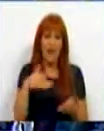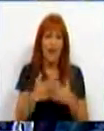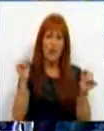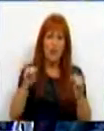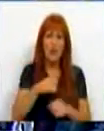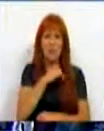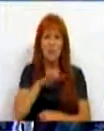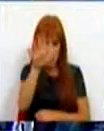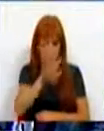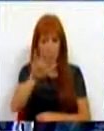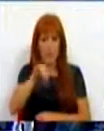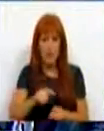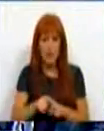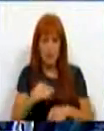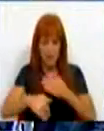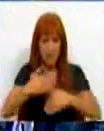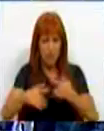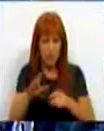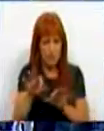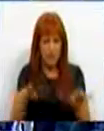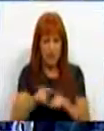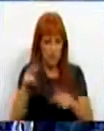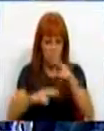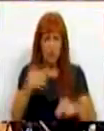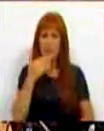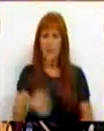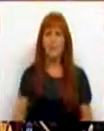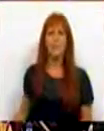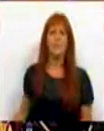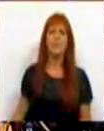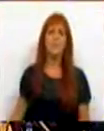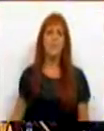vai permitir ao mapa avançar agora de uma forma construtiva. Muito obrigada.